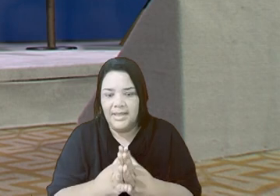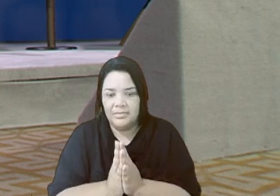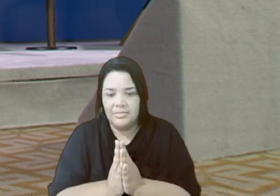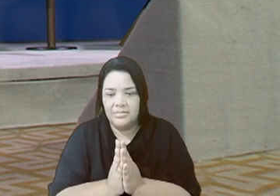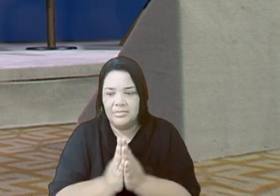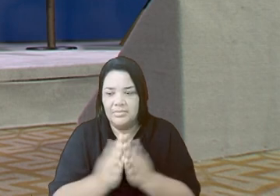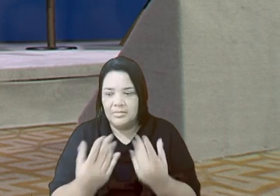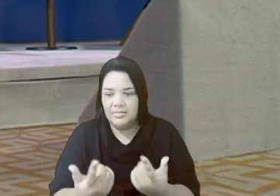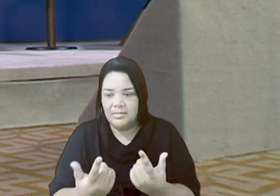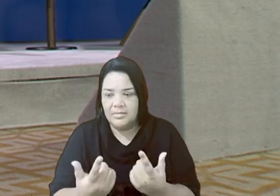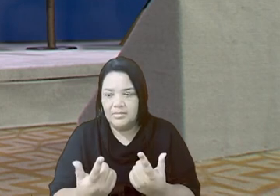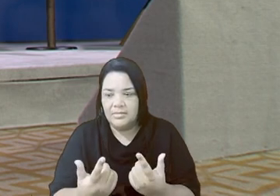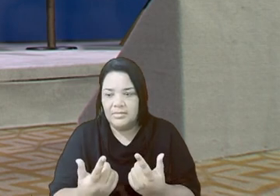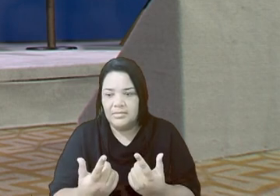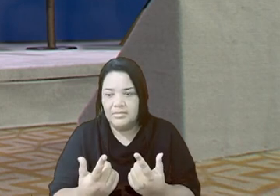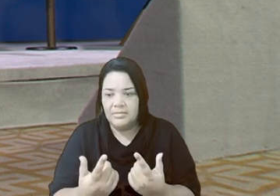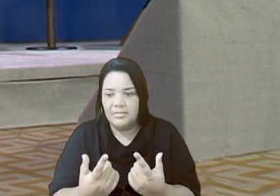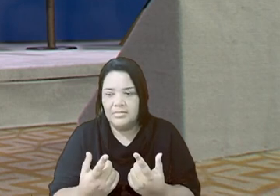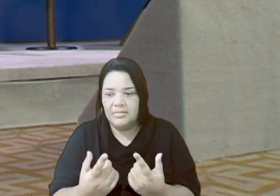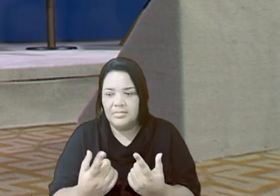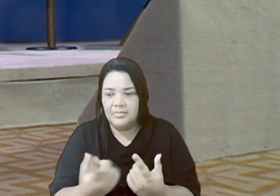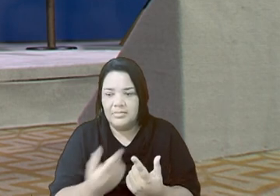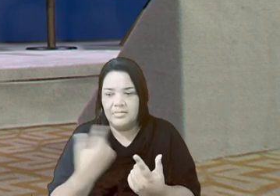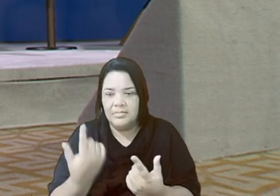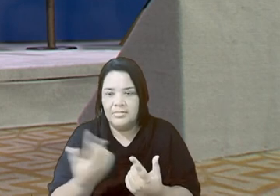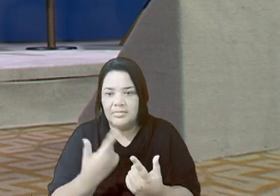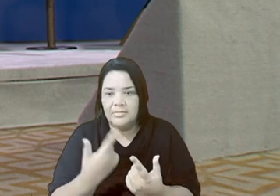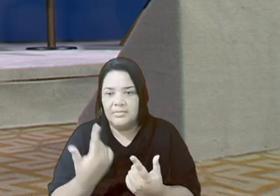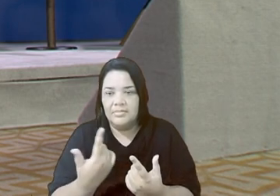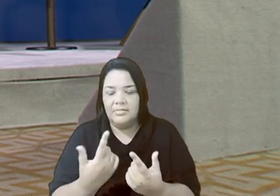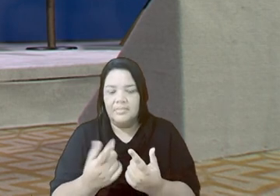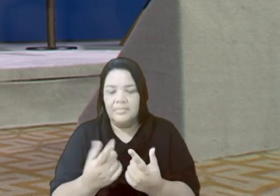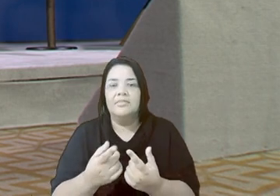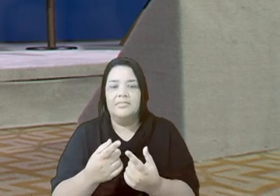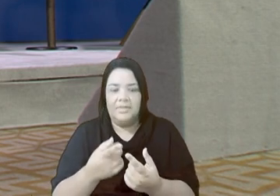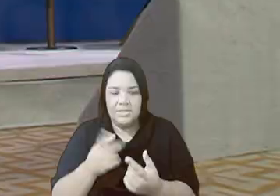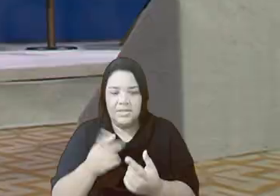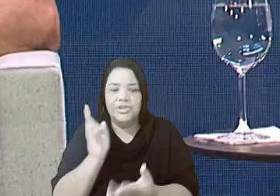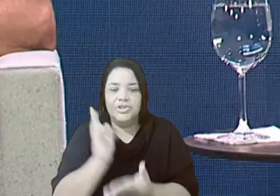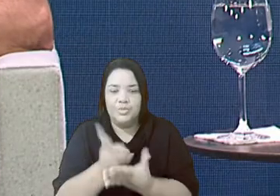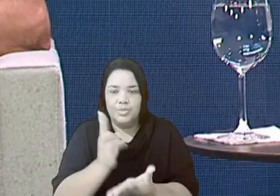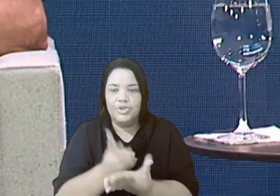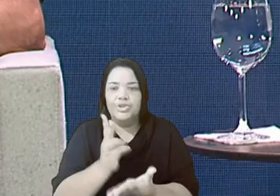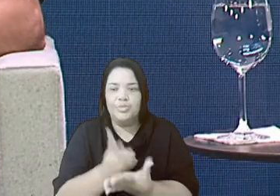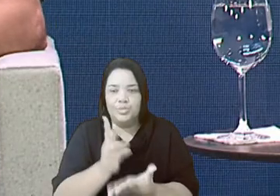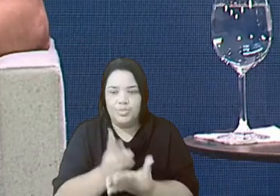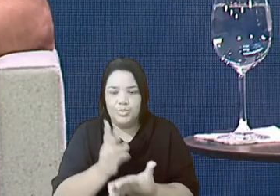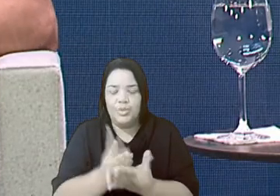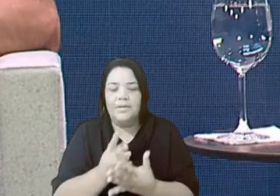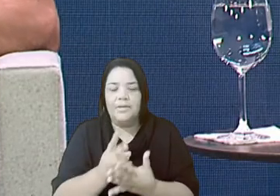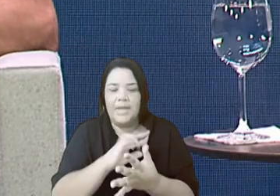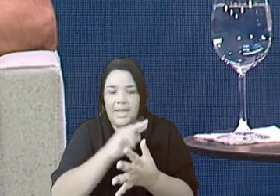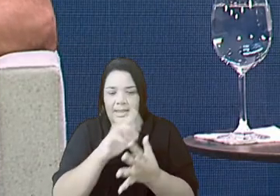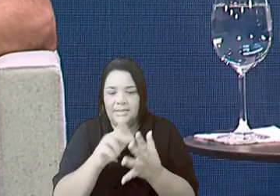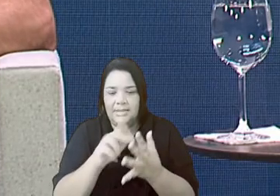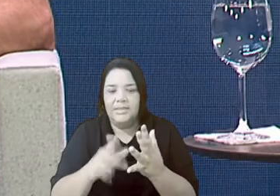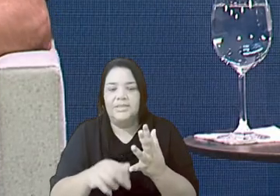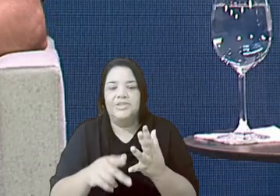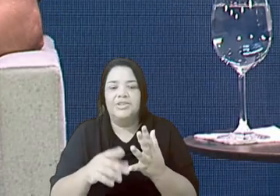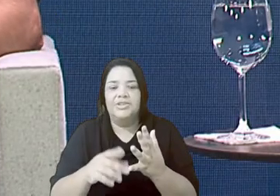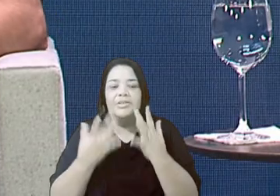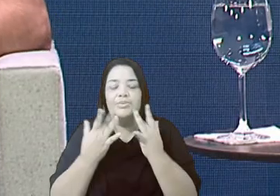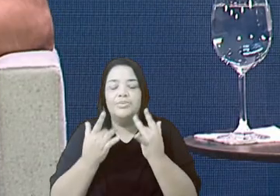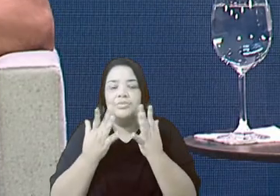acho que a gente se adaptou bem também por conta da própria característica da vinde mas acho que o cenário até